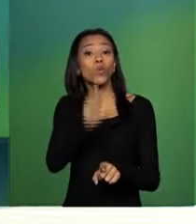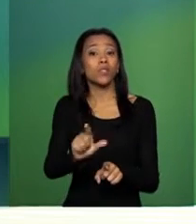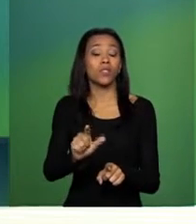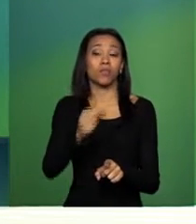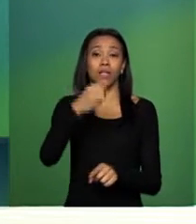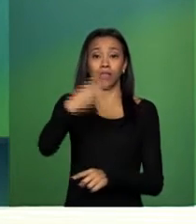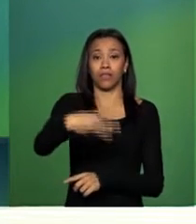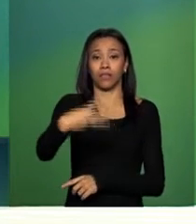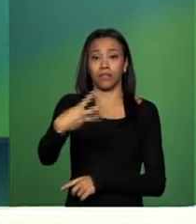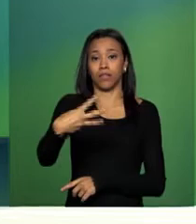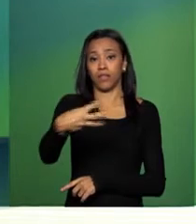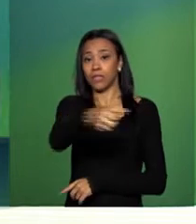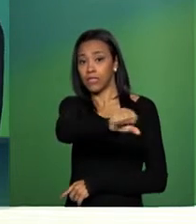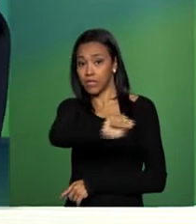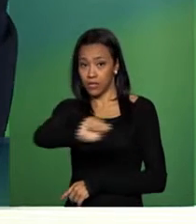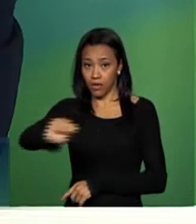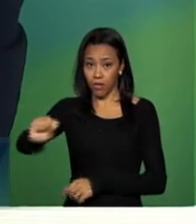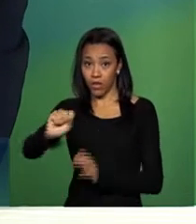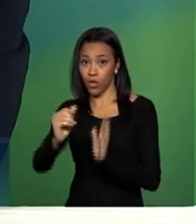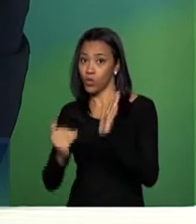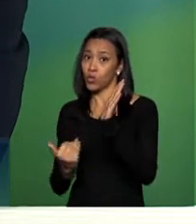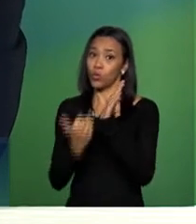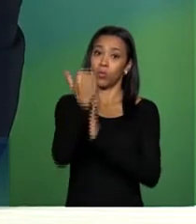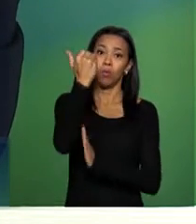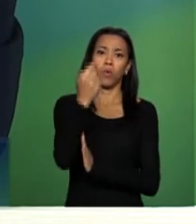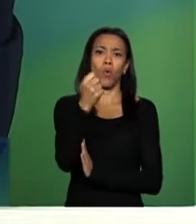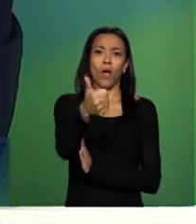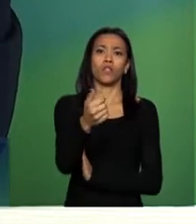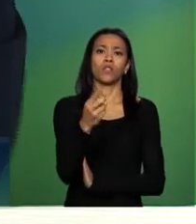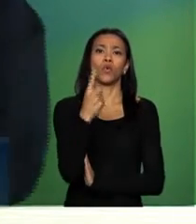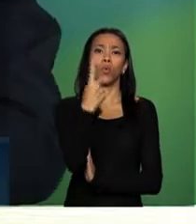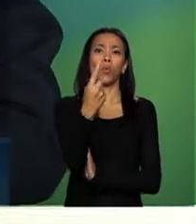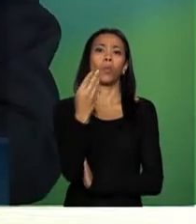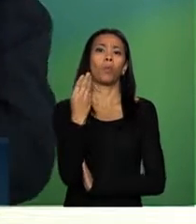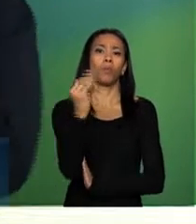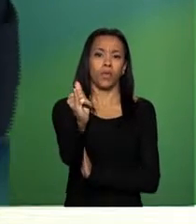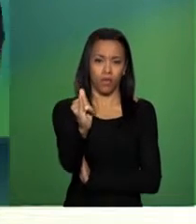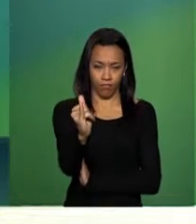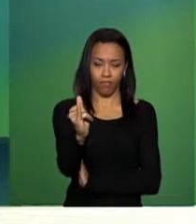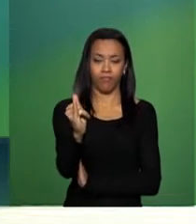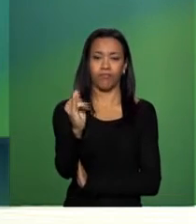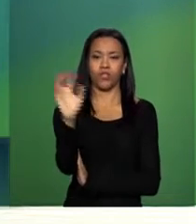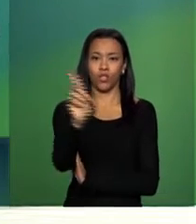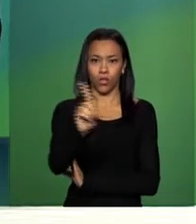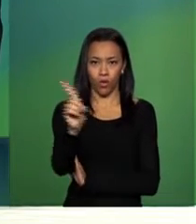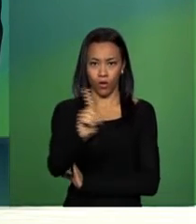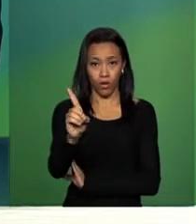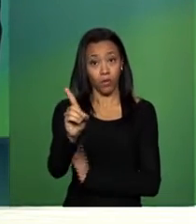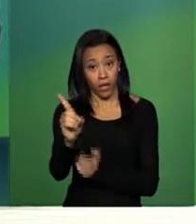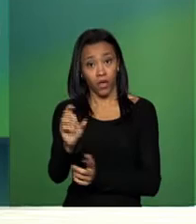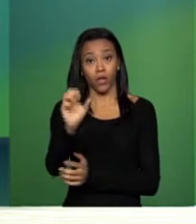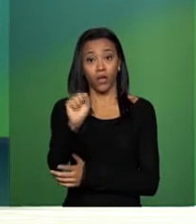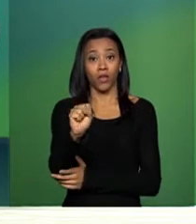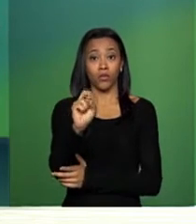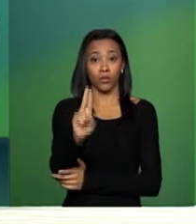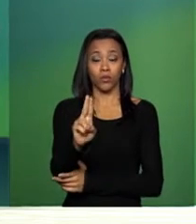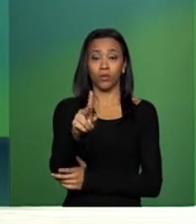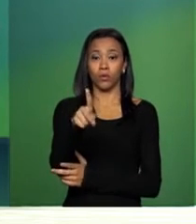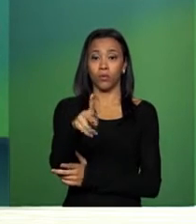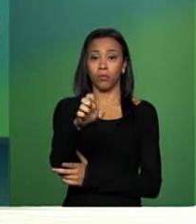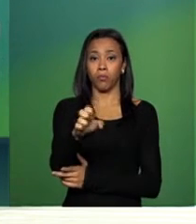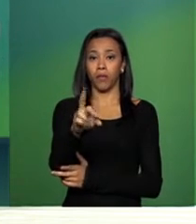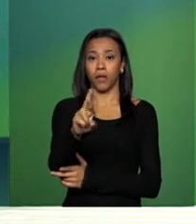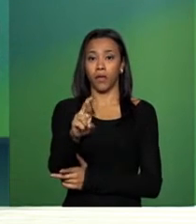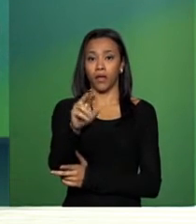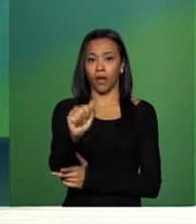terceira semana um superávit de quase 1 bilhão de dólares. É claro que esse movimento está se dando em